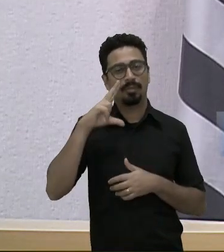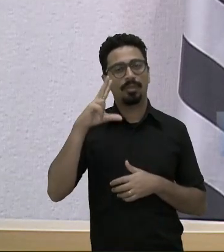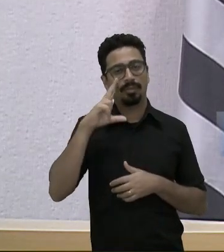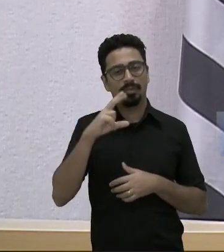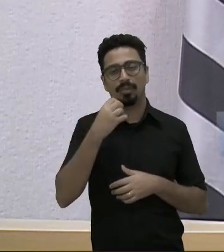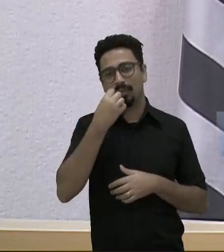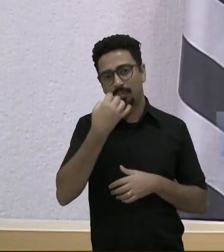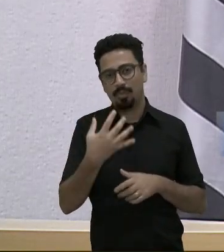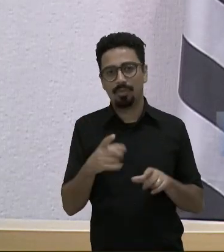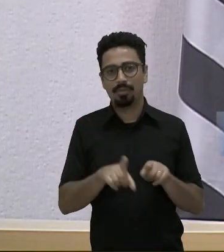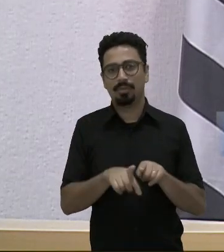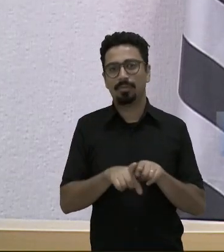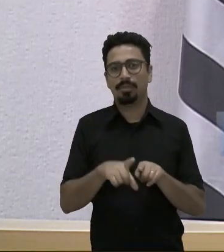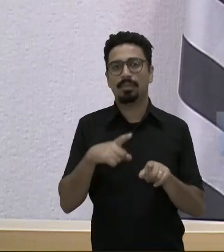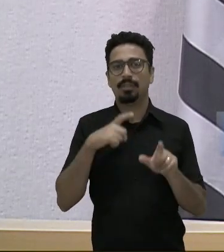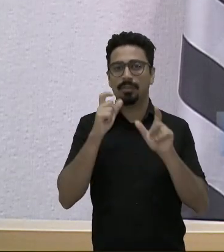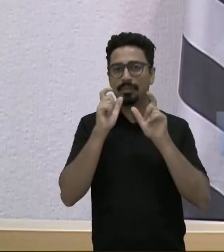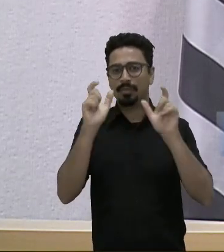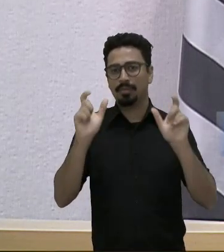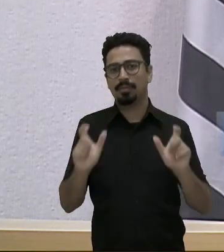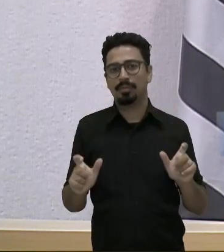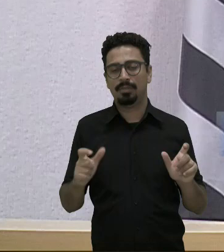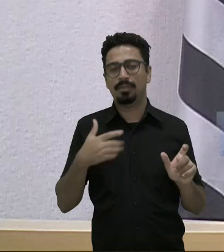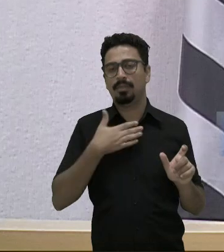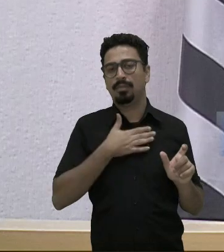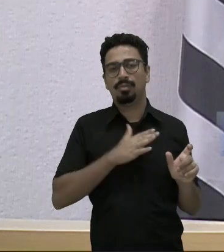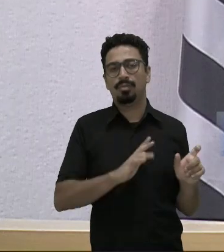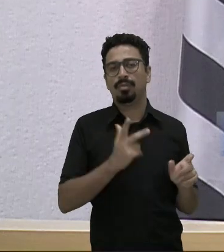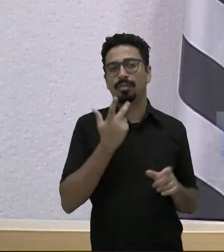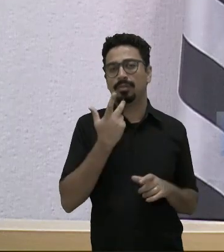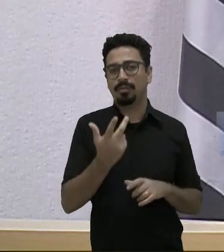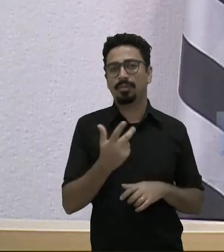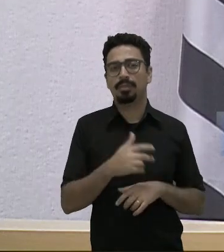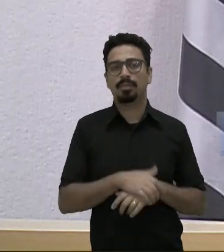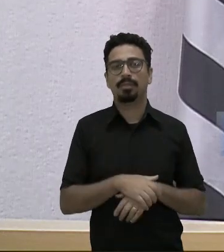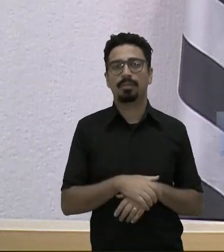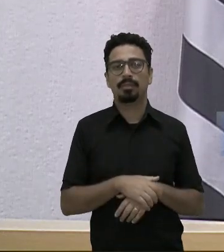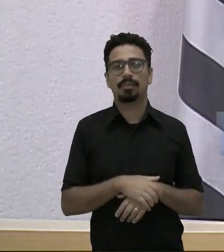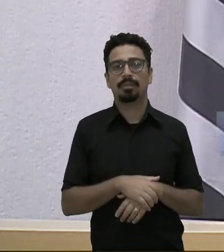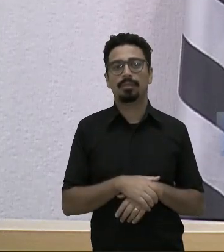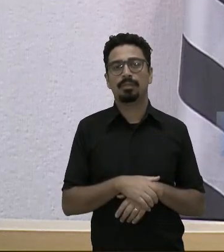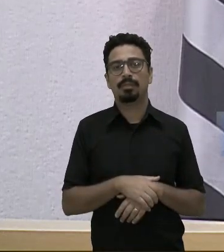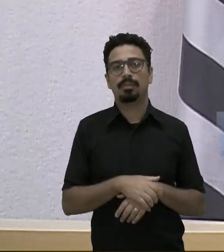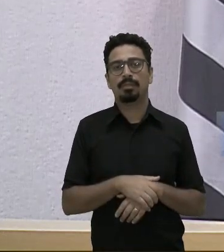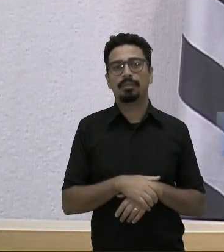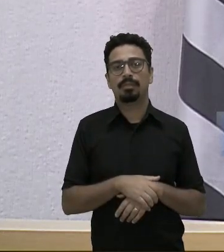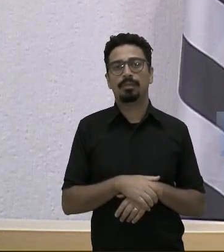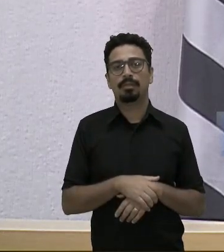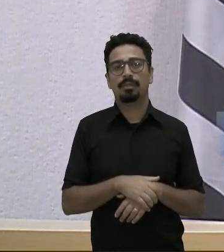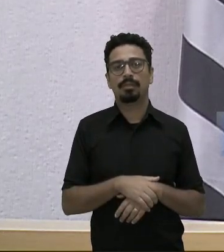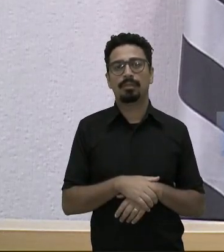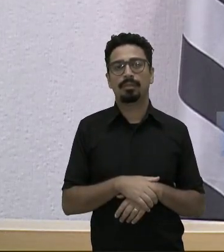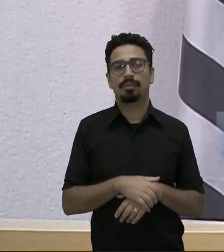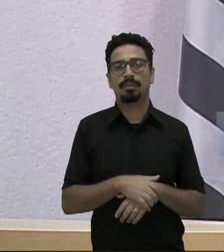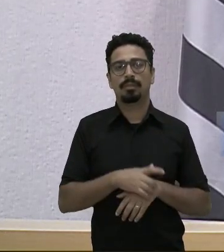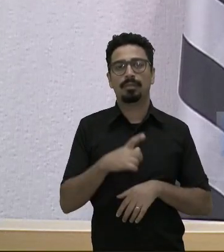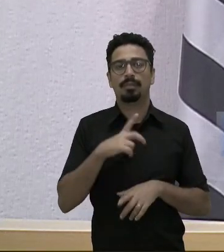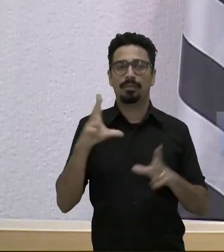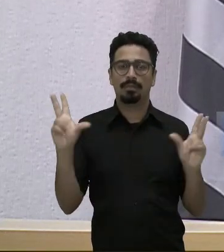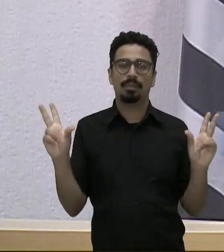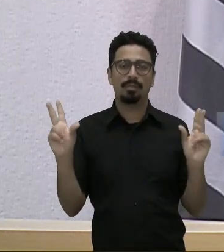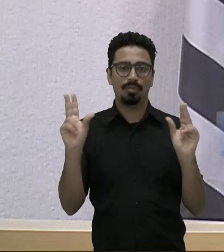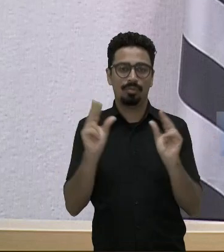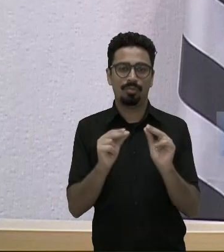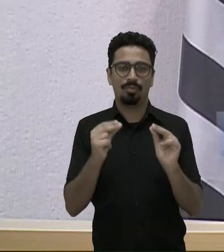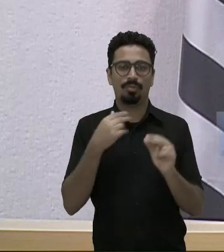bacaninha. Tem algumas palavras que eu não gosto de citar. Entendeu? Assim, então a gente recebe um resumo gostoso,